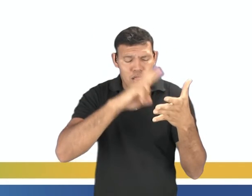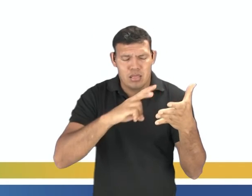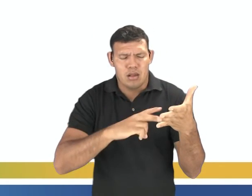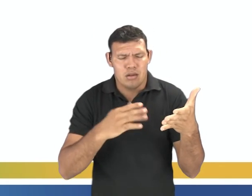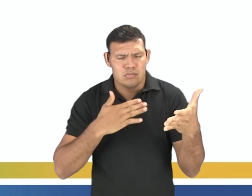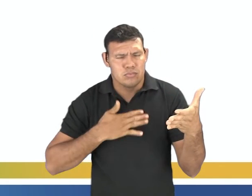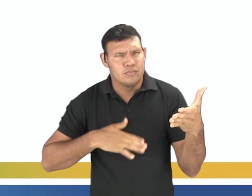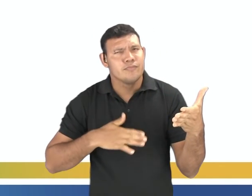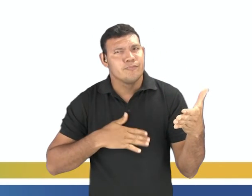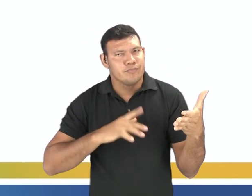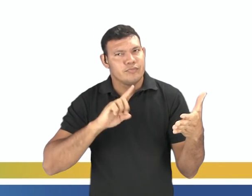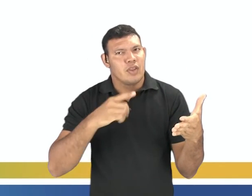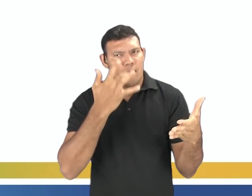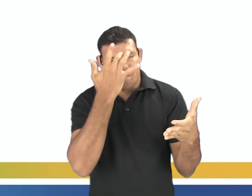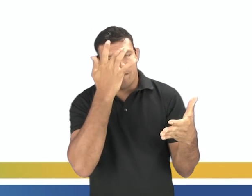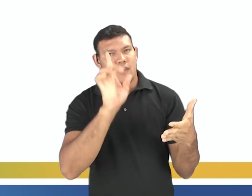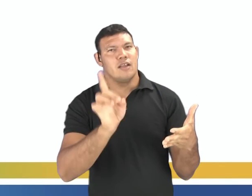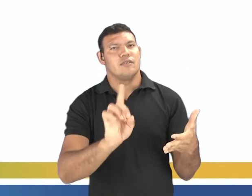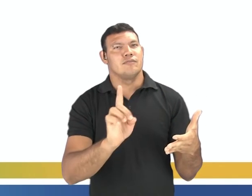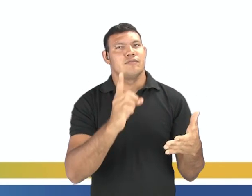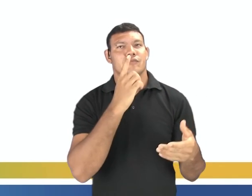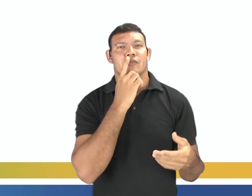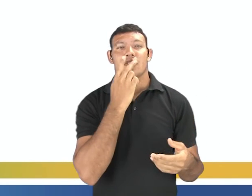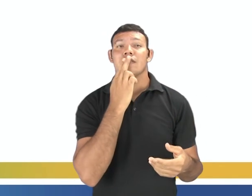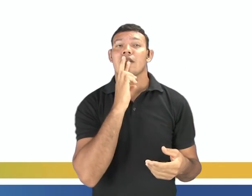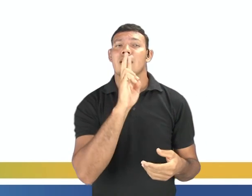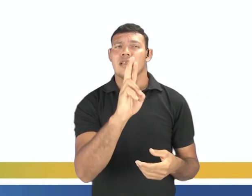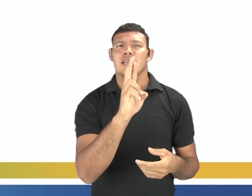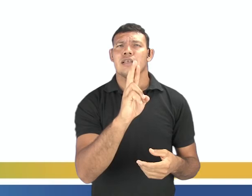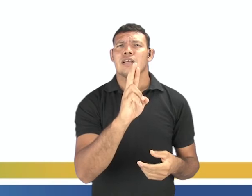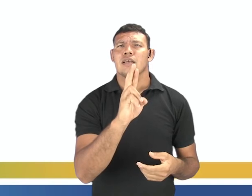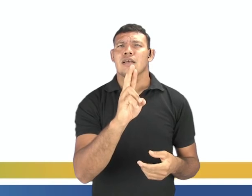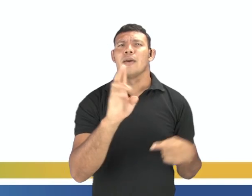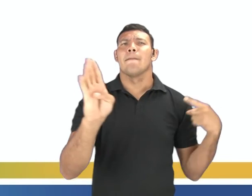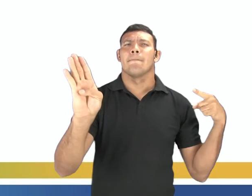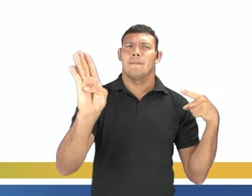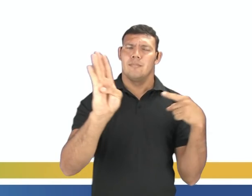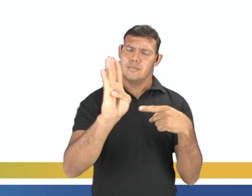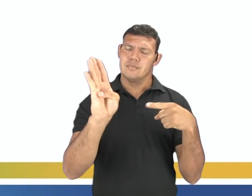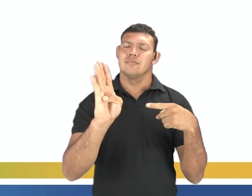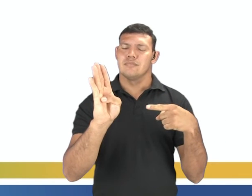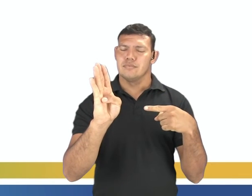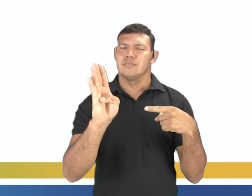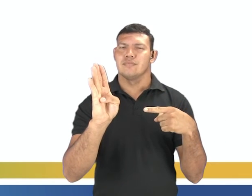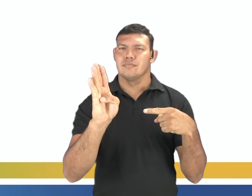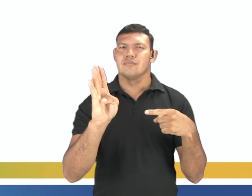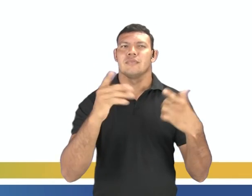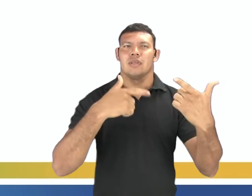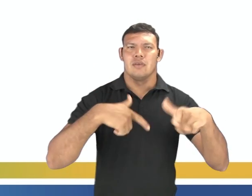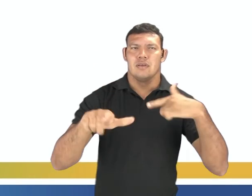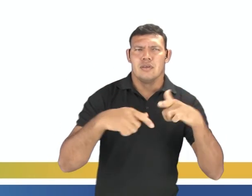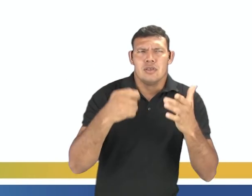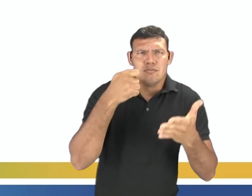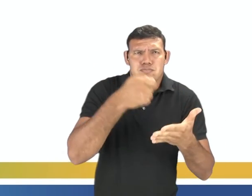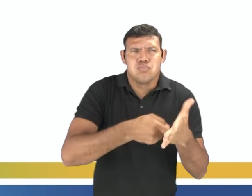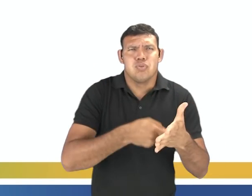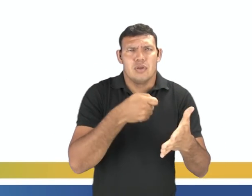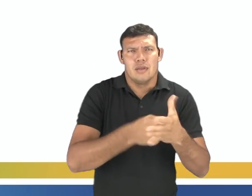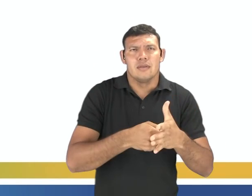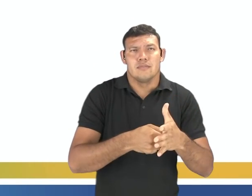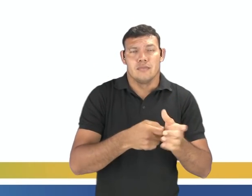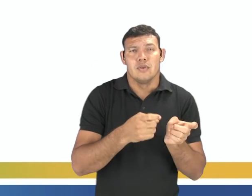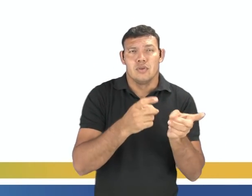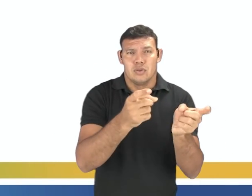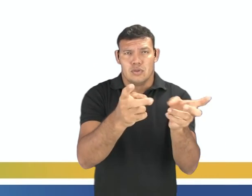fácil assim. Mas em todo caso, vamos à resposta então? A resposta é a letra B. Trabalho compulsório,